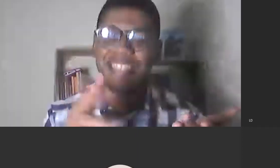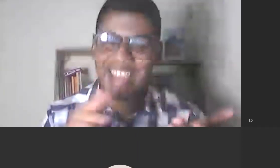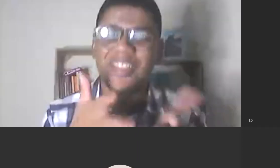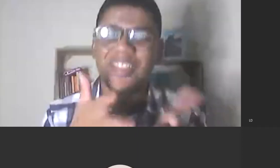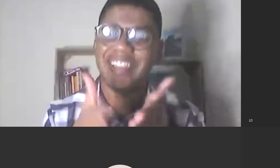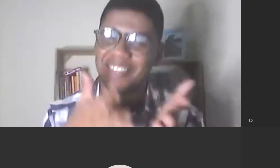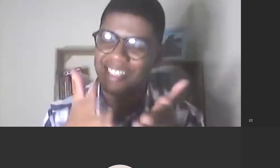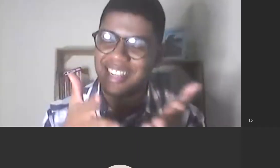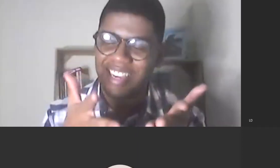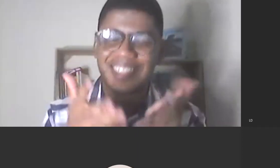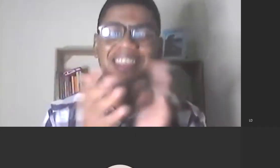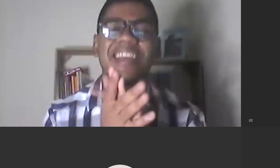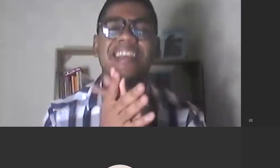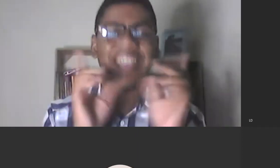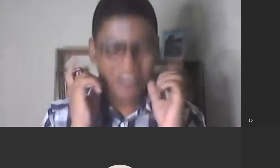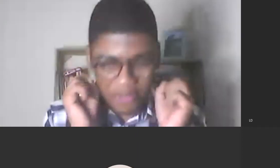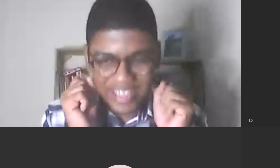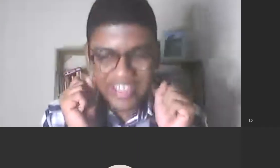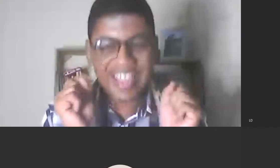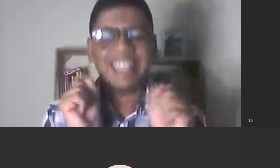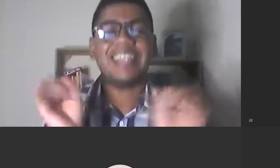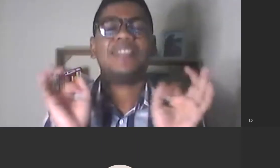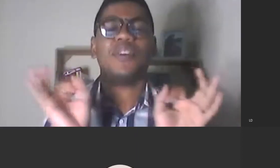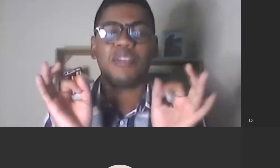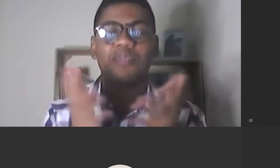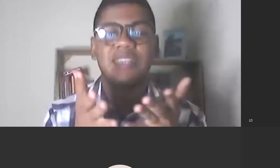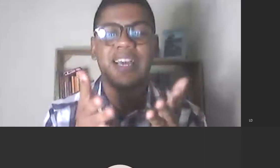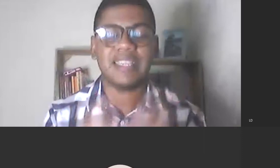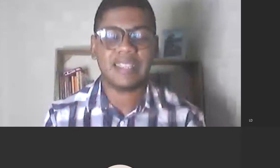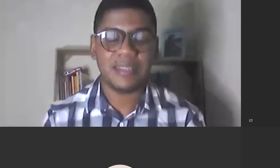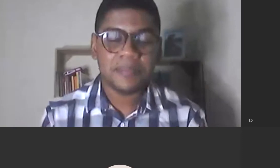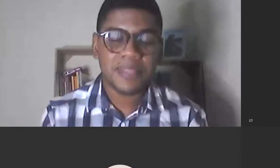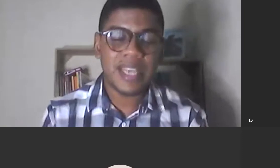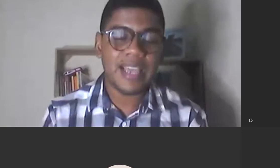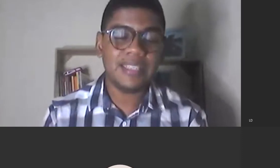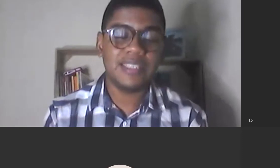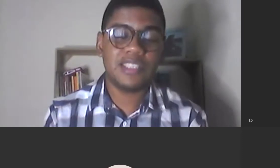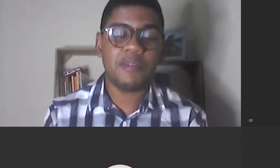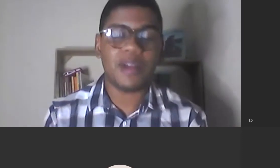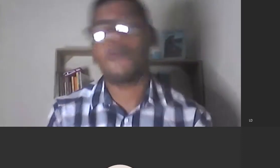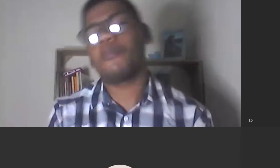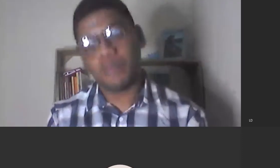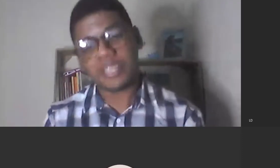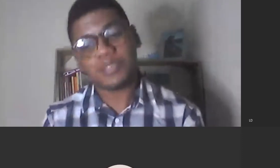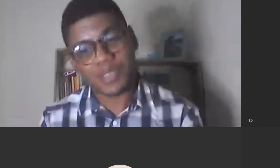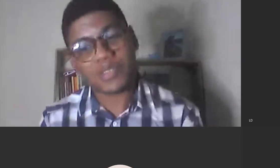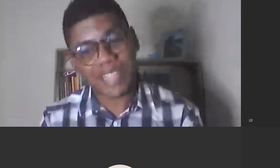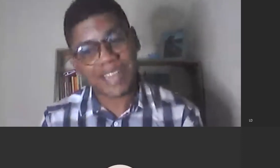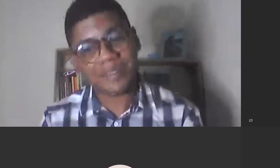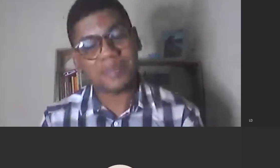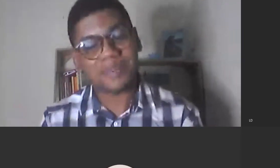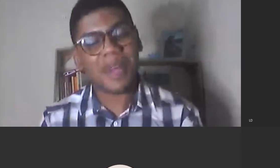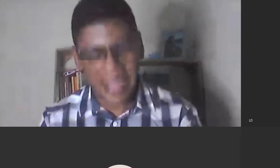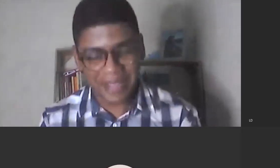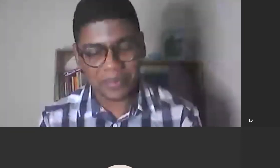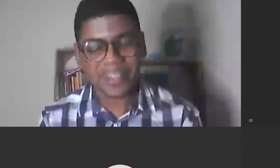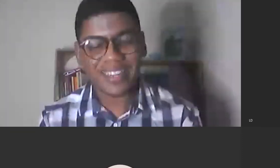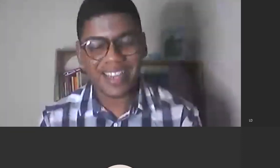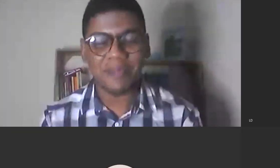saber que música é só em língua de sinais, sem ouvir nada, né? Só vendo os sinais. E aí, assim, muitas pessoas